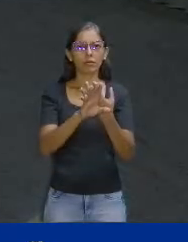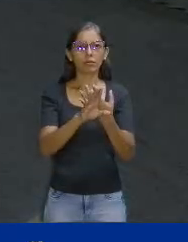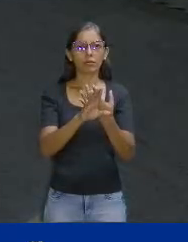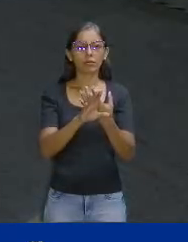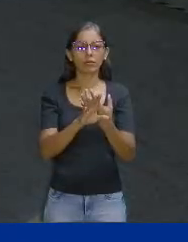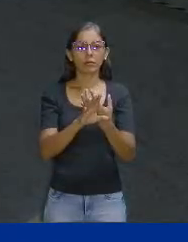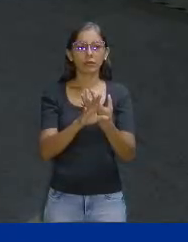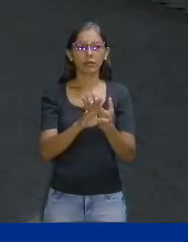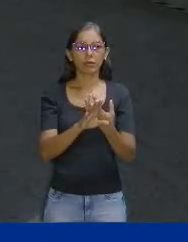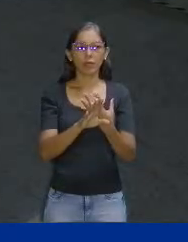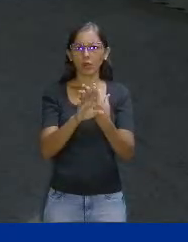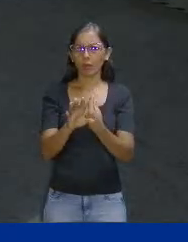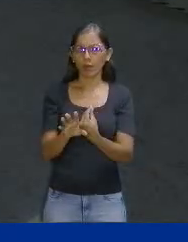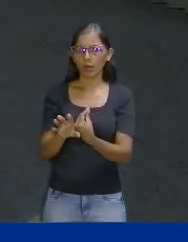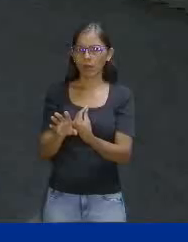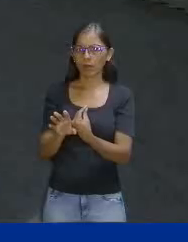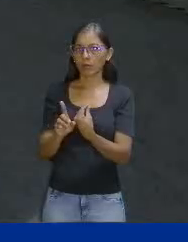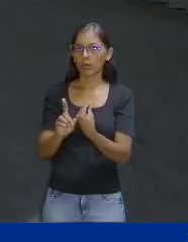Não, senhor presidente.